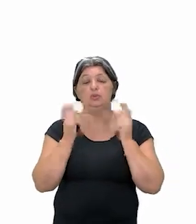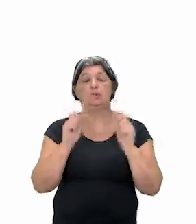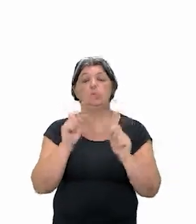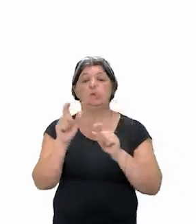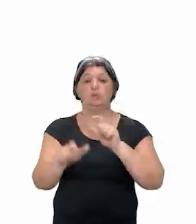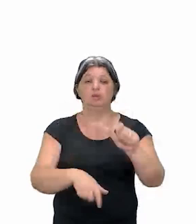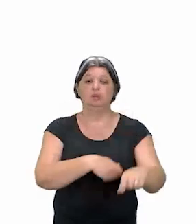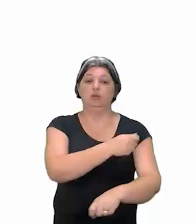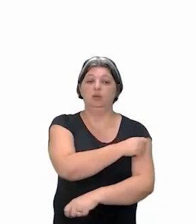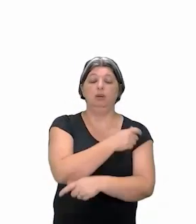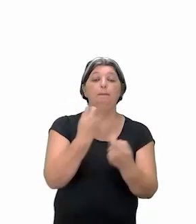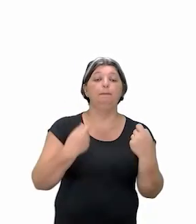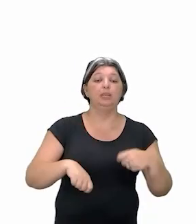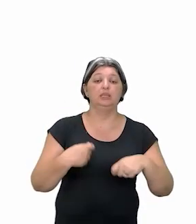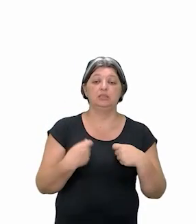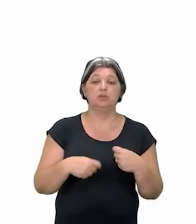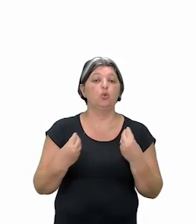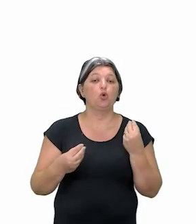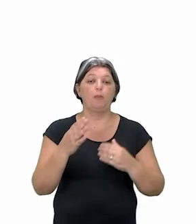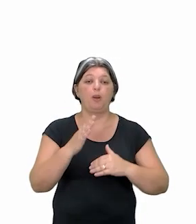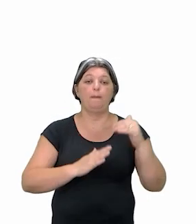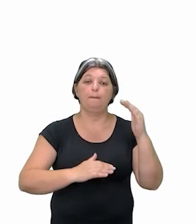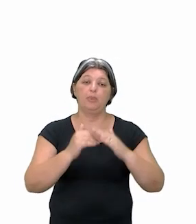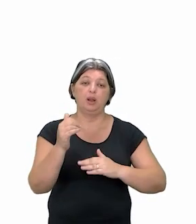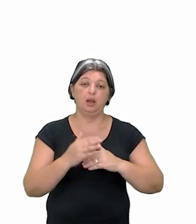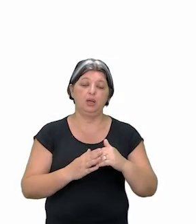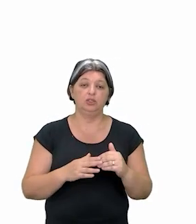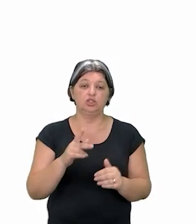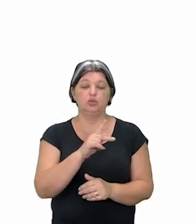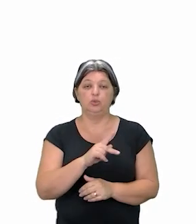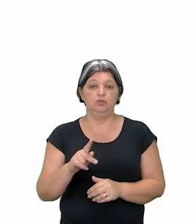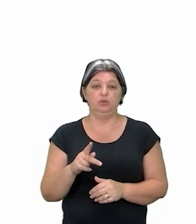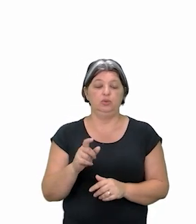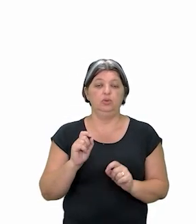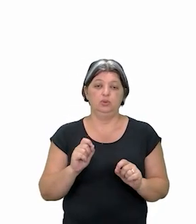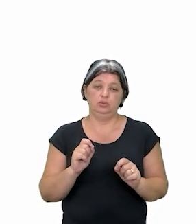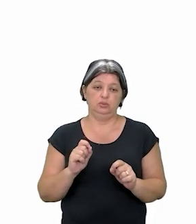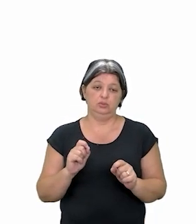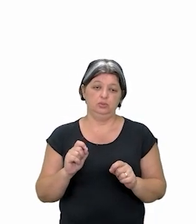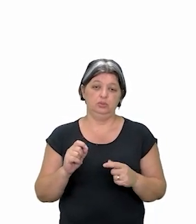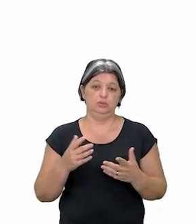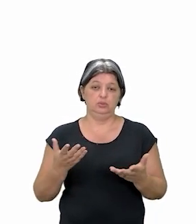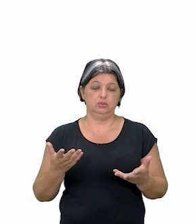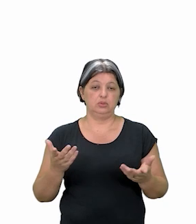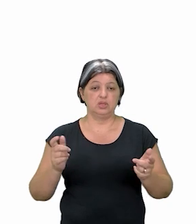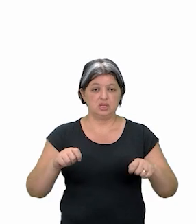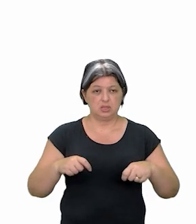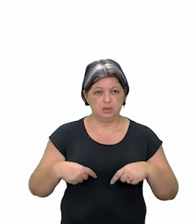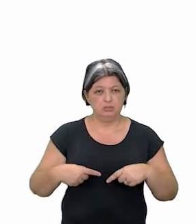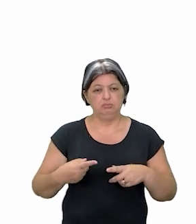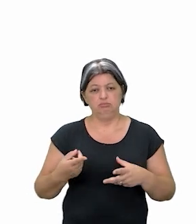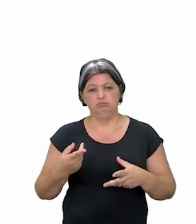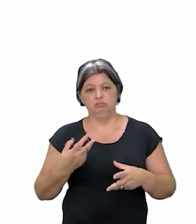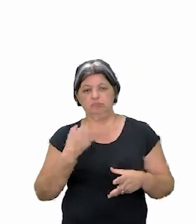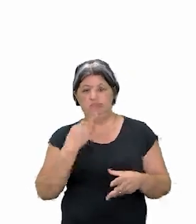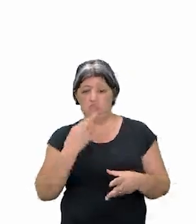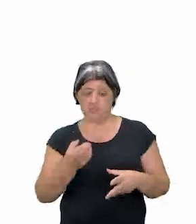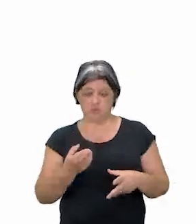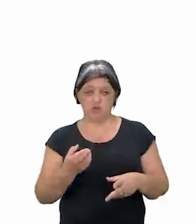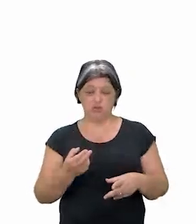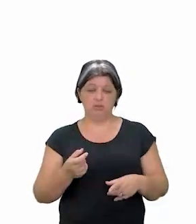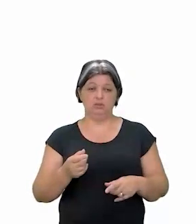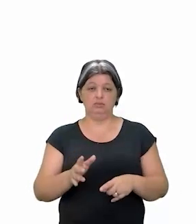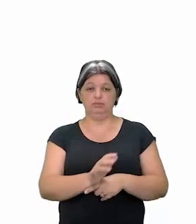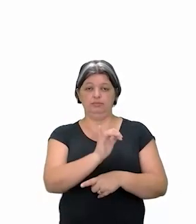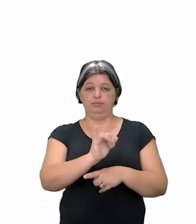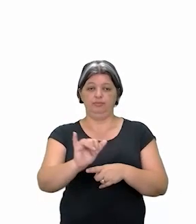como está sendo a minha prática docente, em que sentido eu posso, então, também, a partir daqueles resultados,